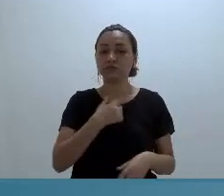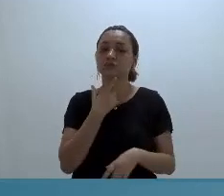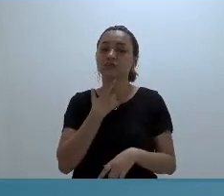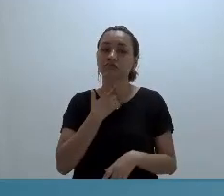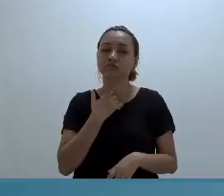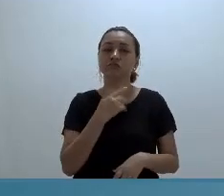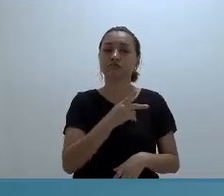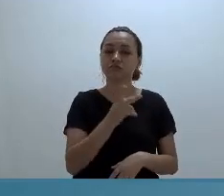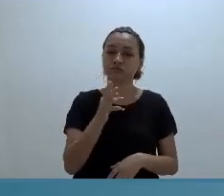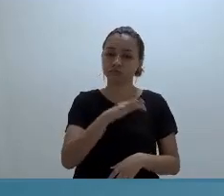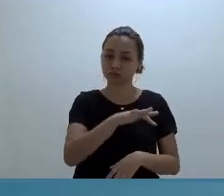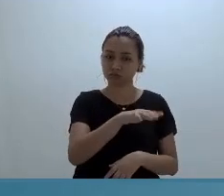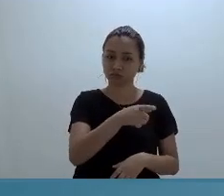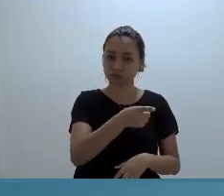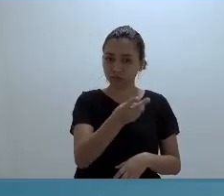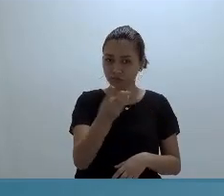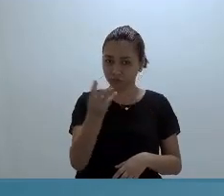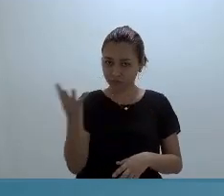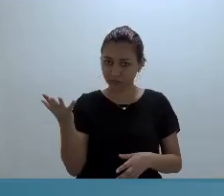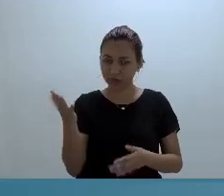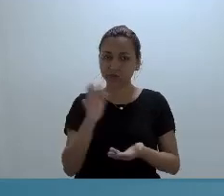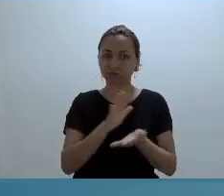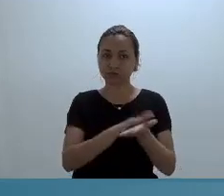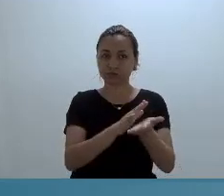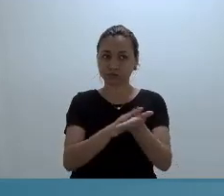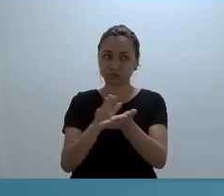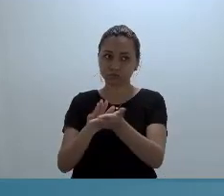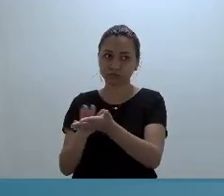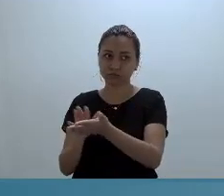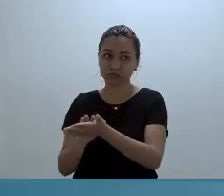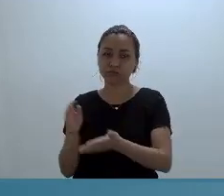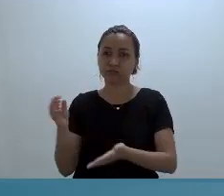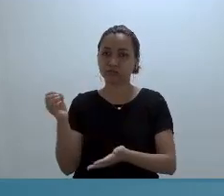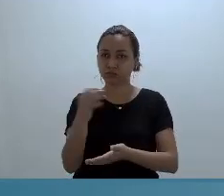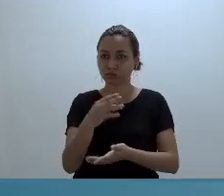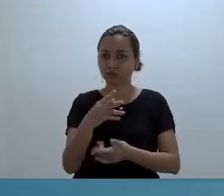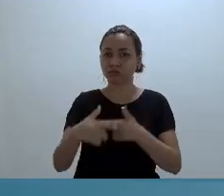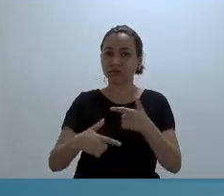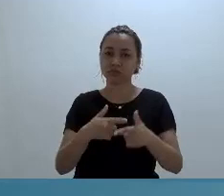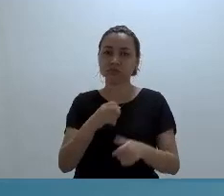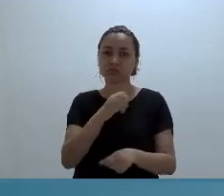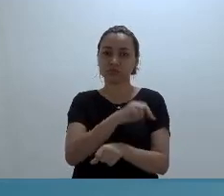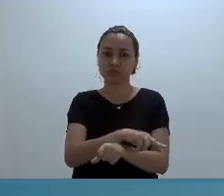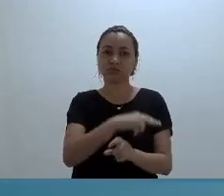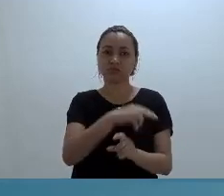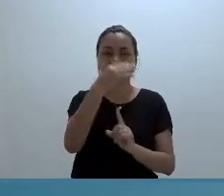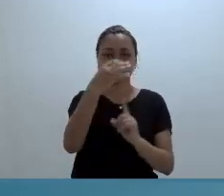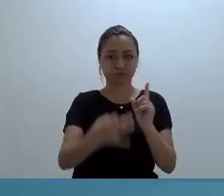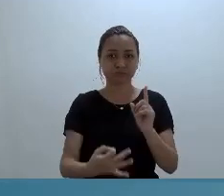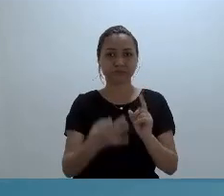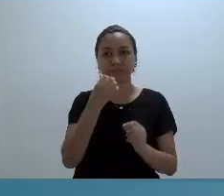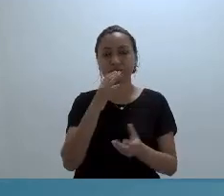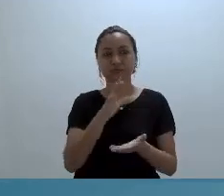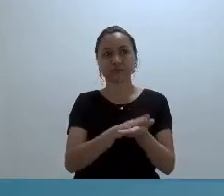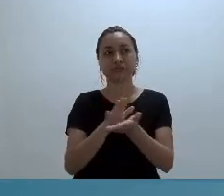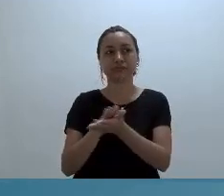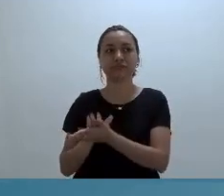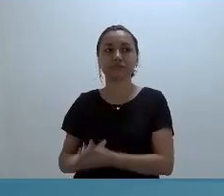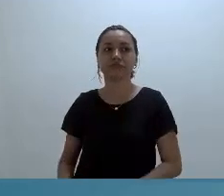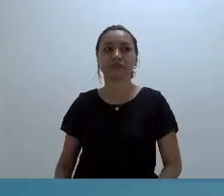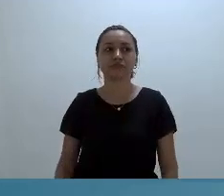tempo, convocado. Parabéns, doutor Cláudio, por sua nova função. As palavras,